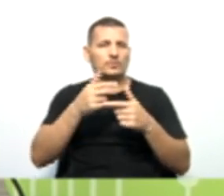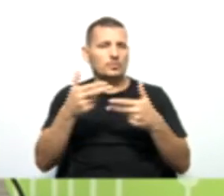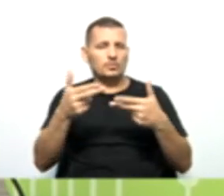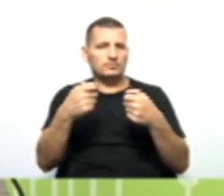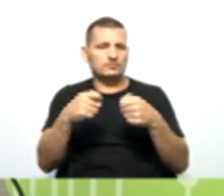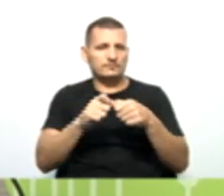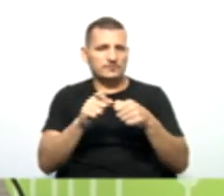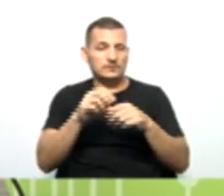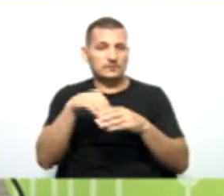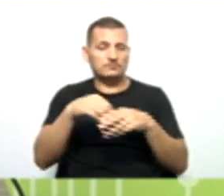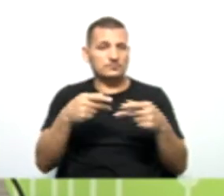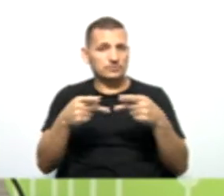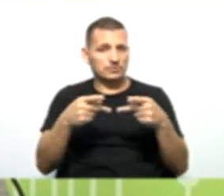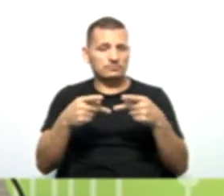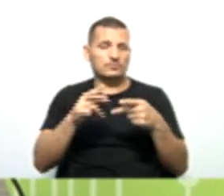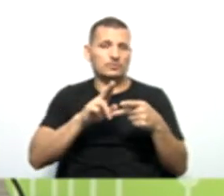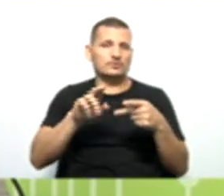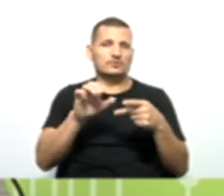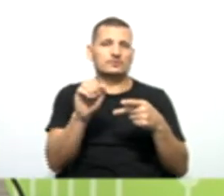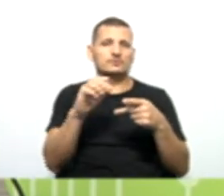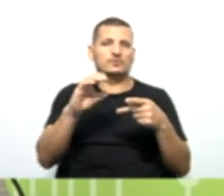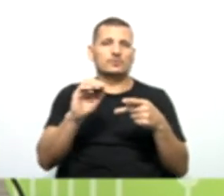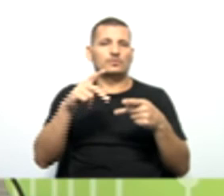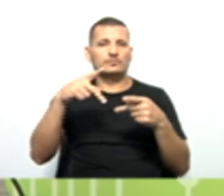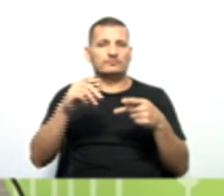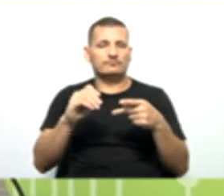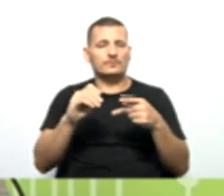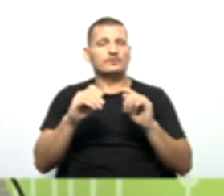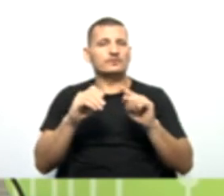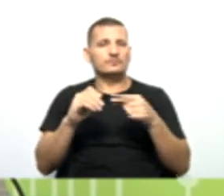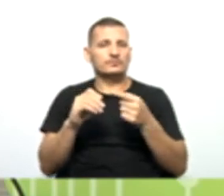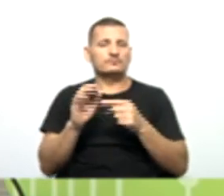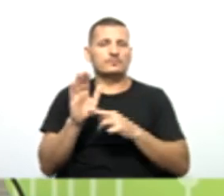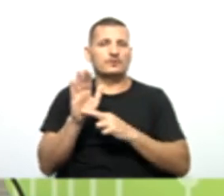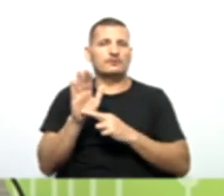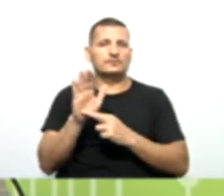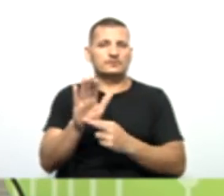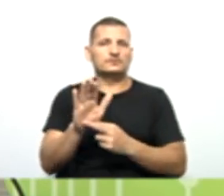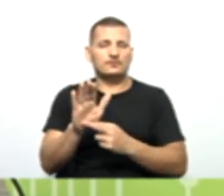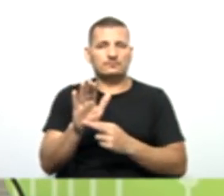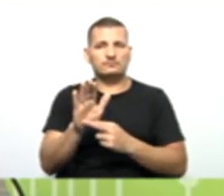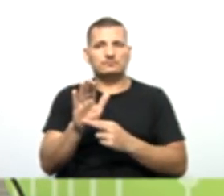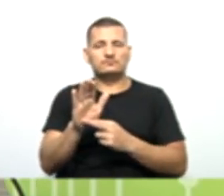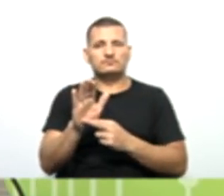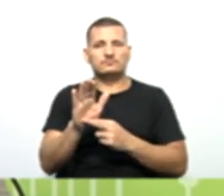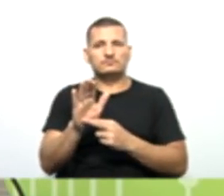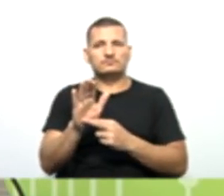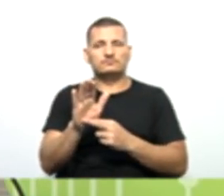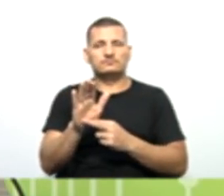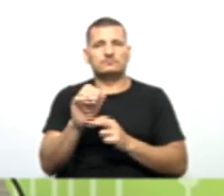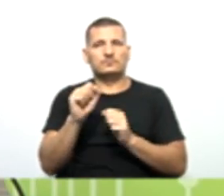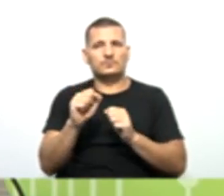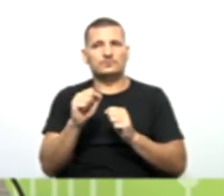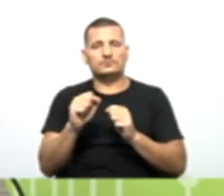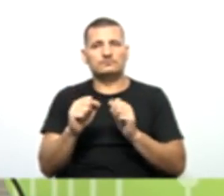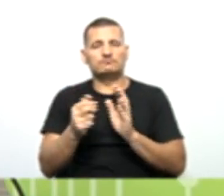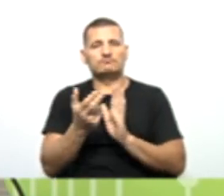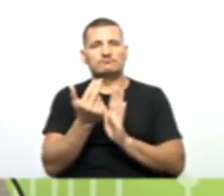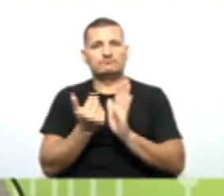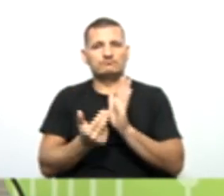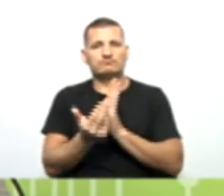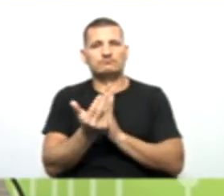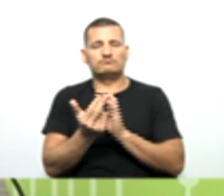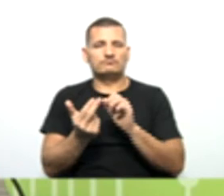a gente chama de escopo, e aí a gente representa isso de uma forma clara e objetiva, pode ser através de um gráfico